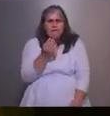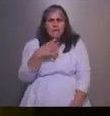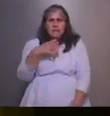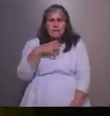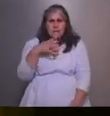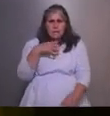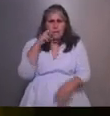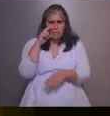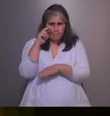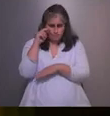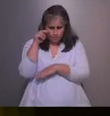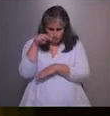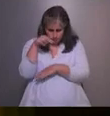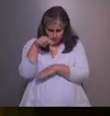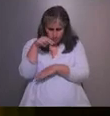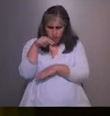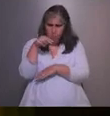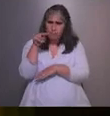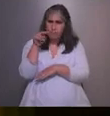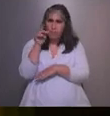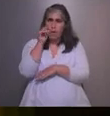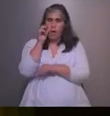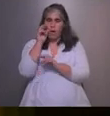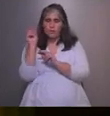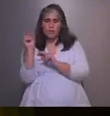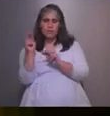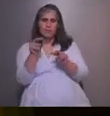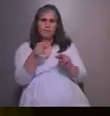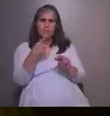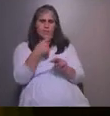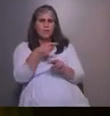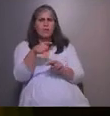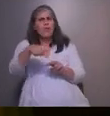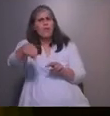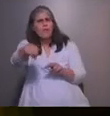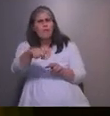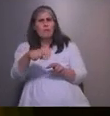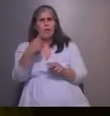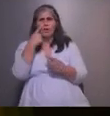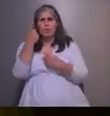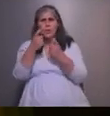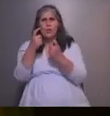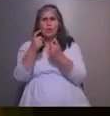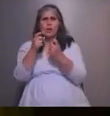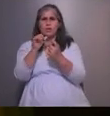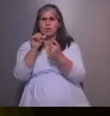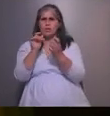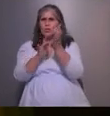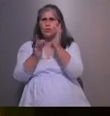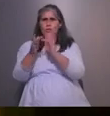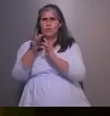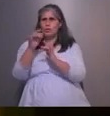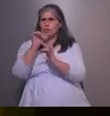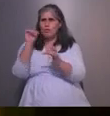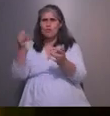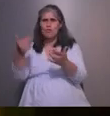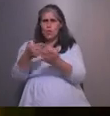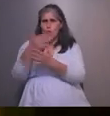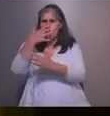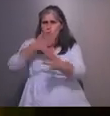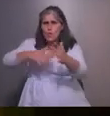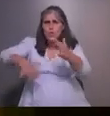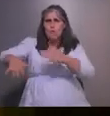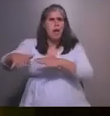o rosto para o chão, eles disseram-lhes: por que buscais o vivente entre os mortos? Não está